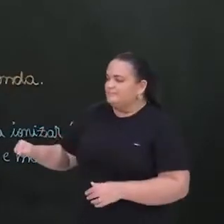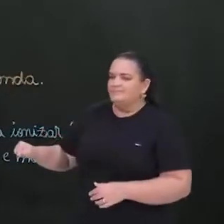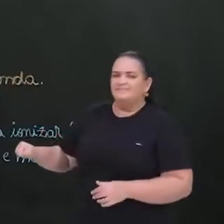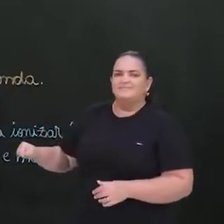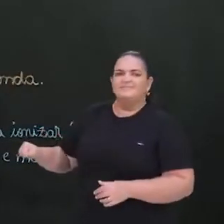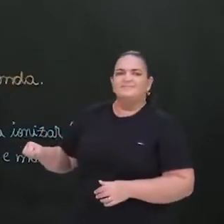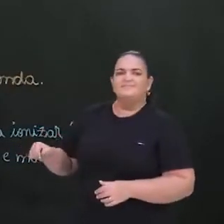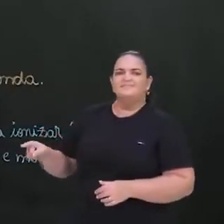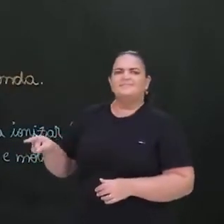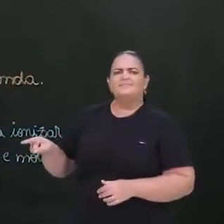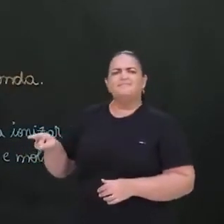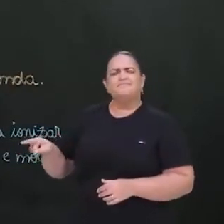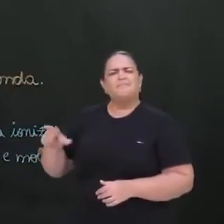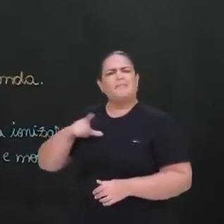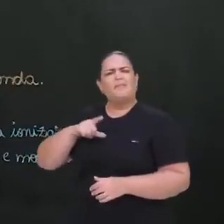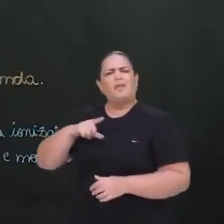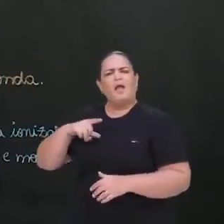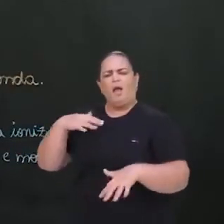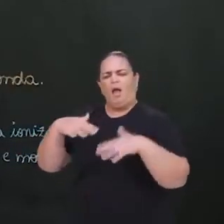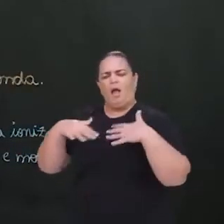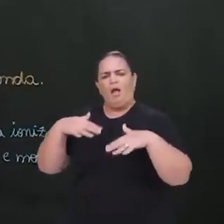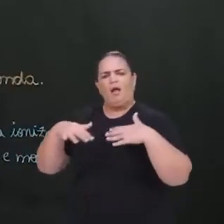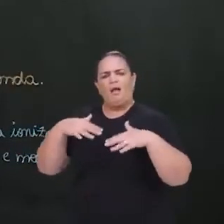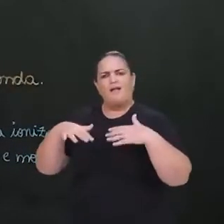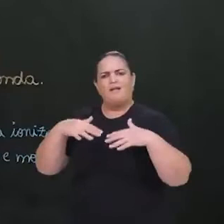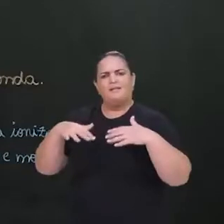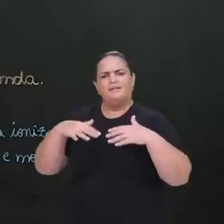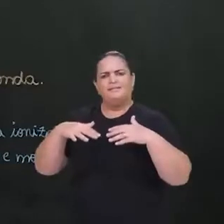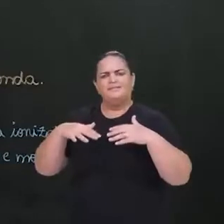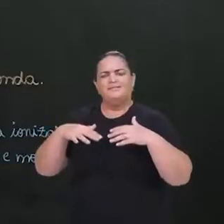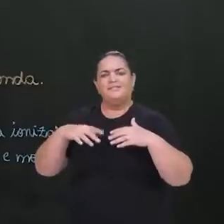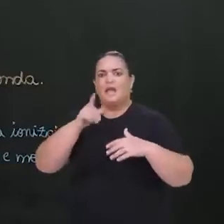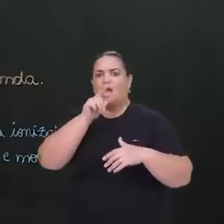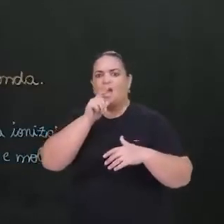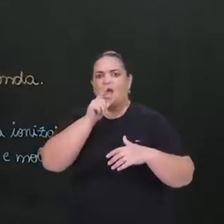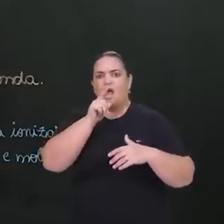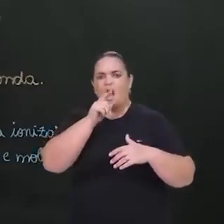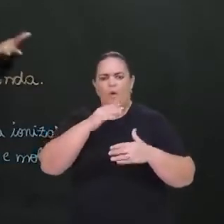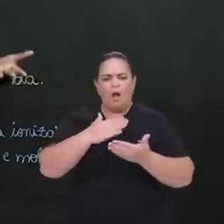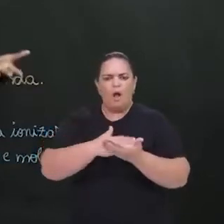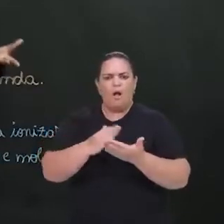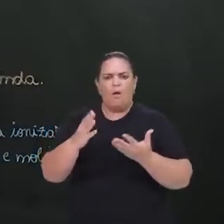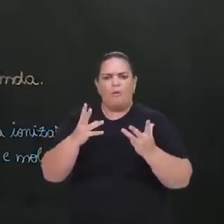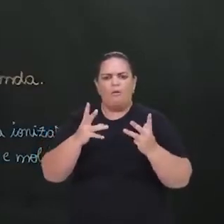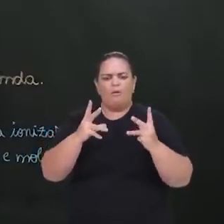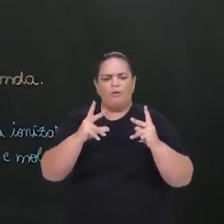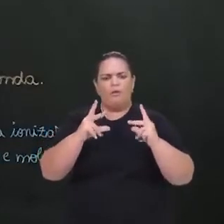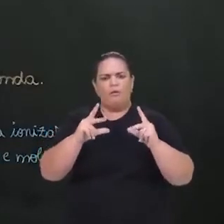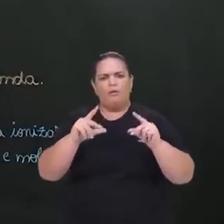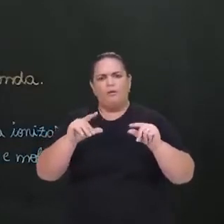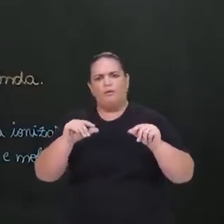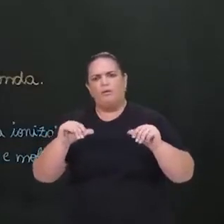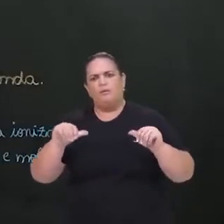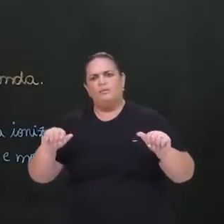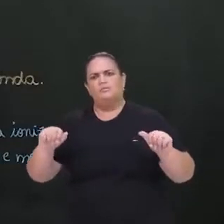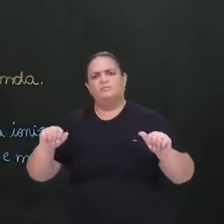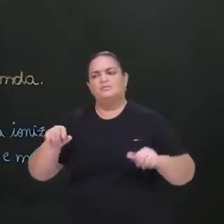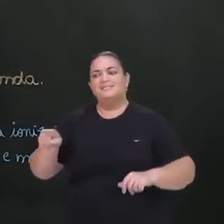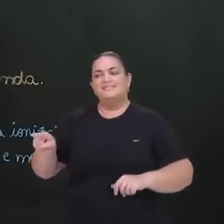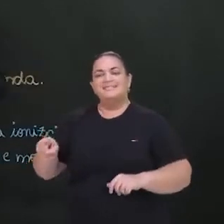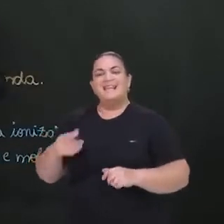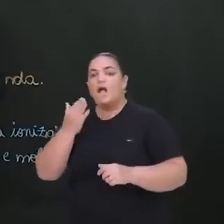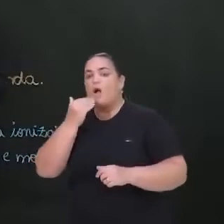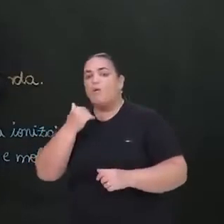promovem um agito especial nas moléculas de água. Então, o ser humano, espertinho como é, usou então para aquecer o alimento.